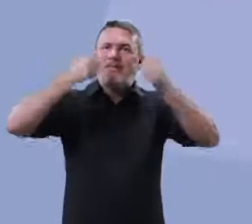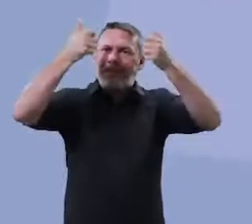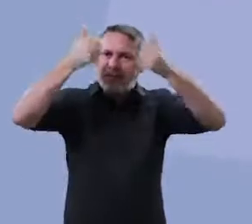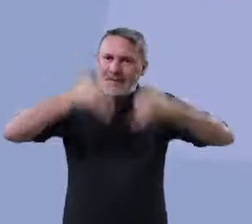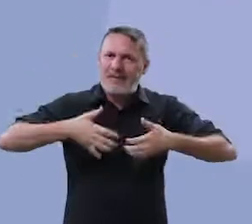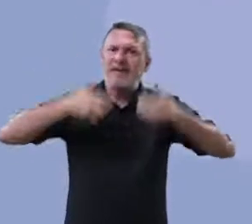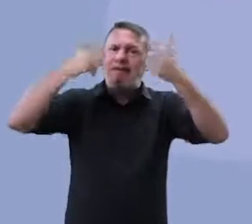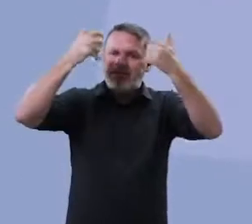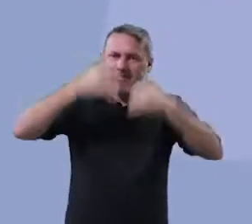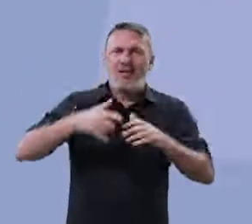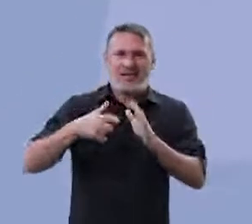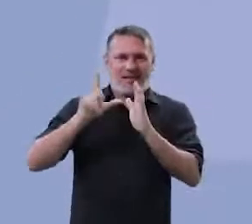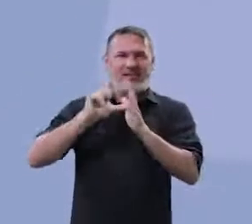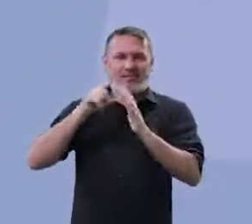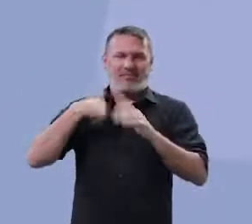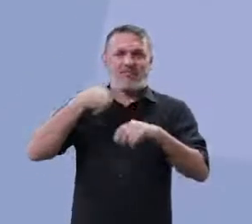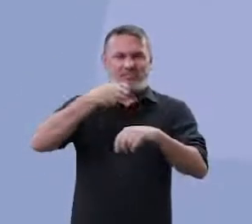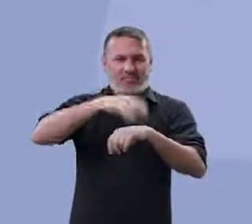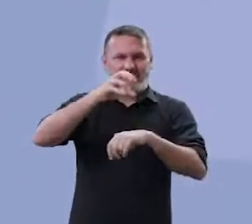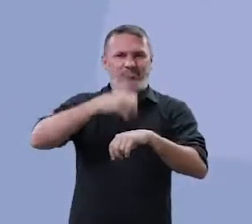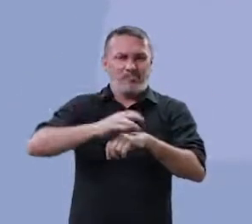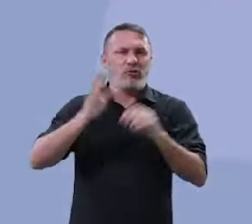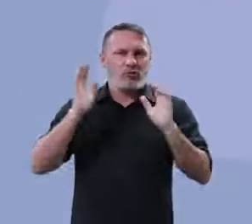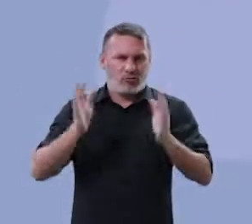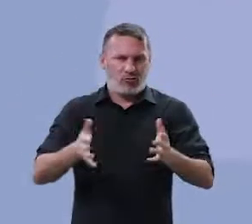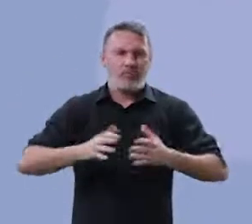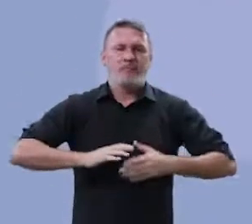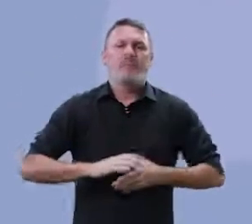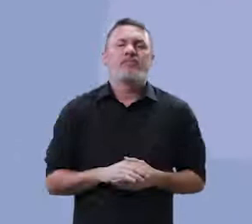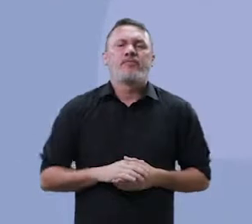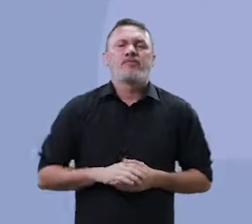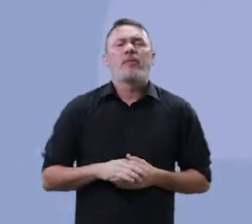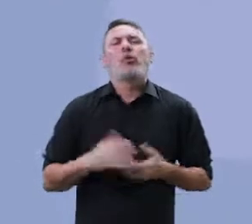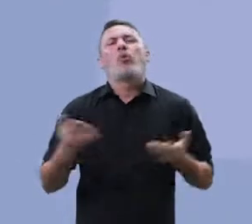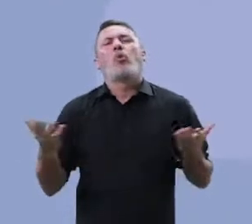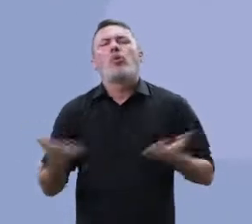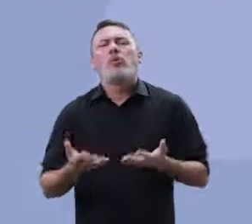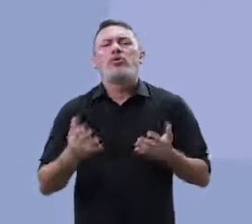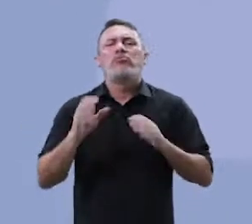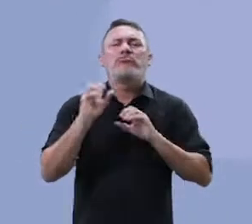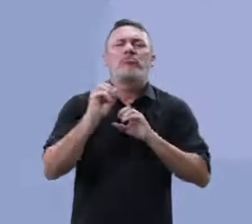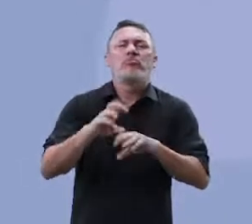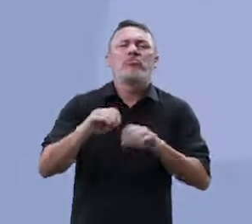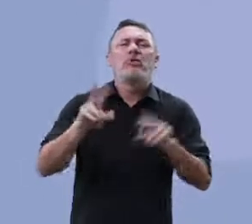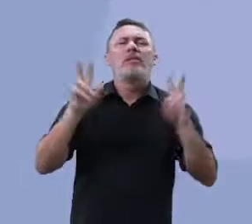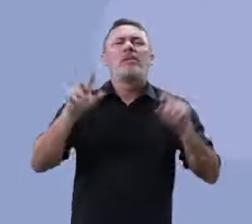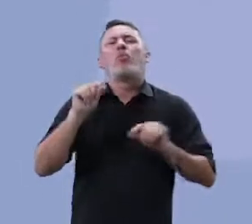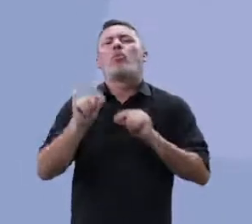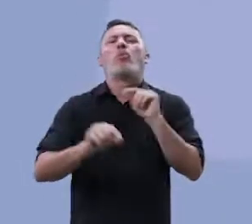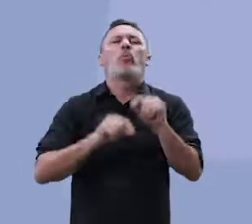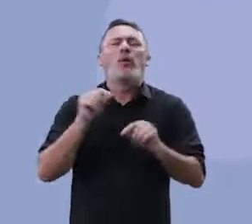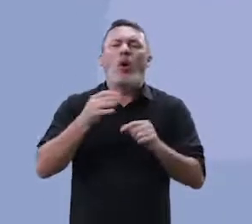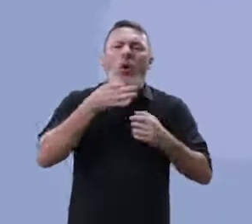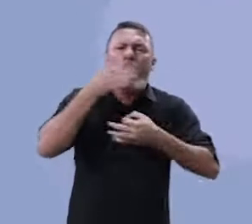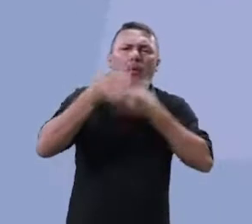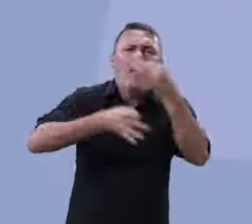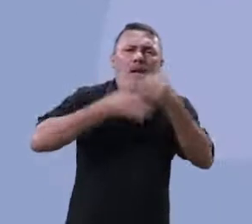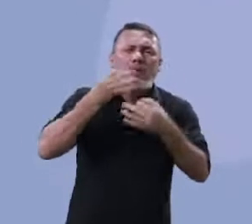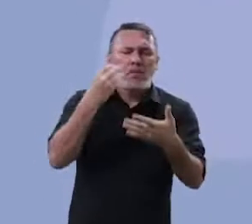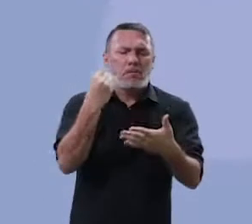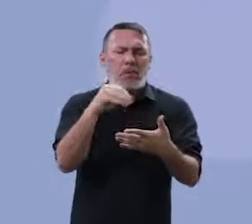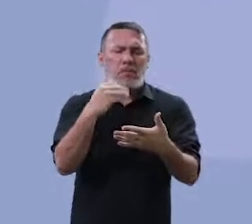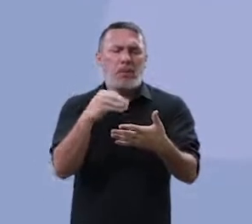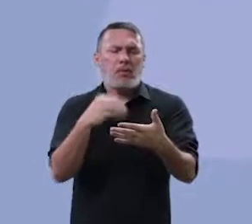programas de esclarecimento. Conversamos muito com vocês sobre isso. Então, o que nós vamos falar hoje? Quais são os argumentos